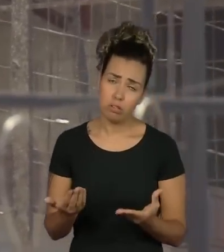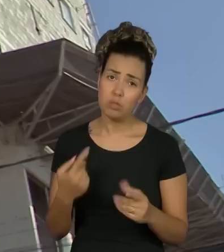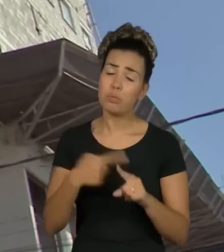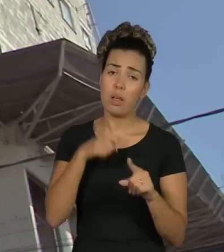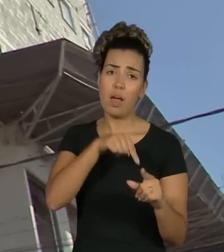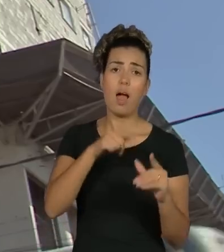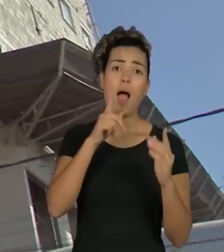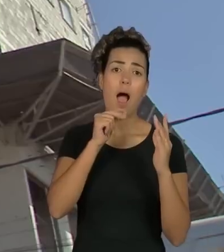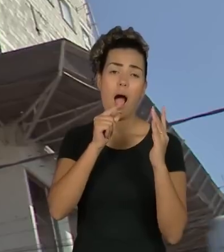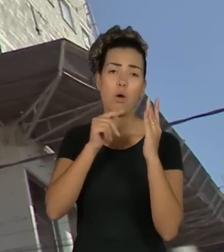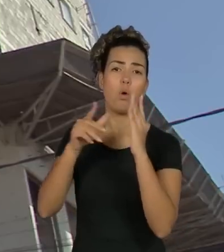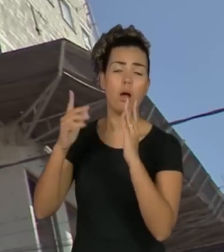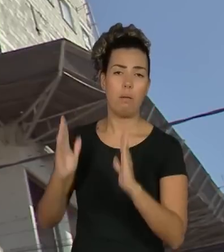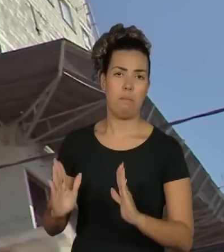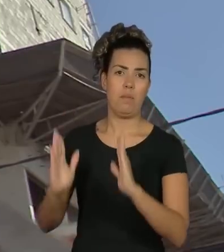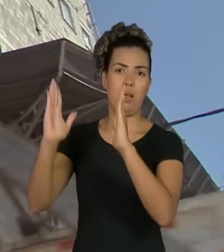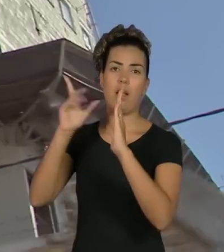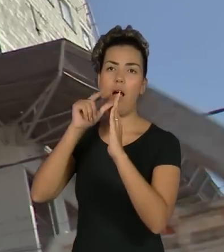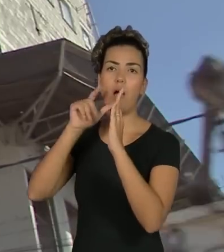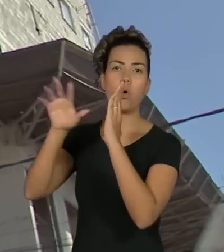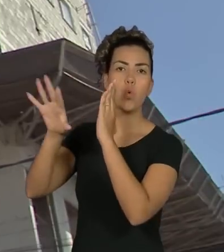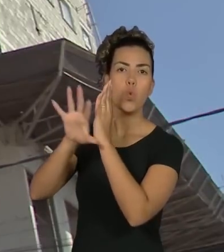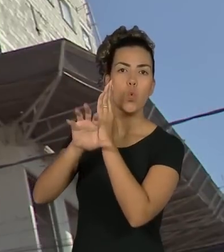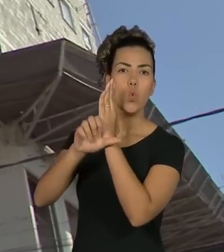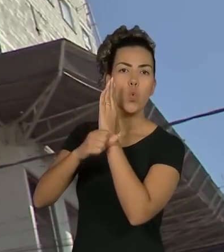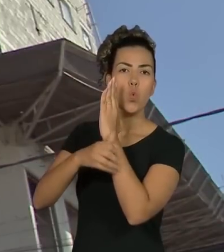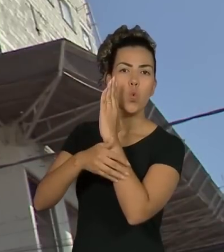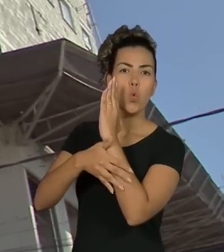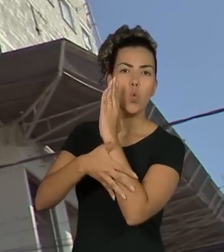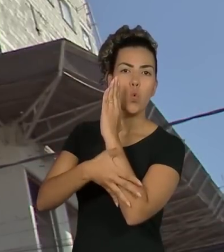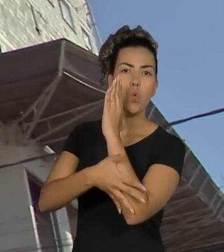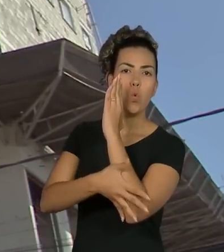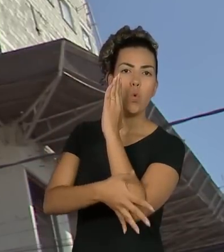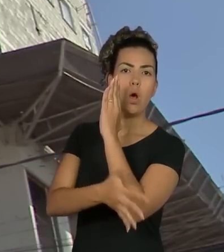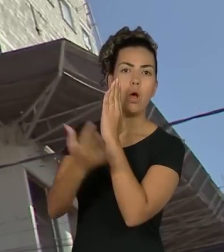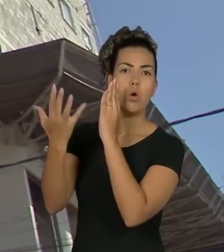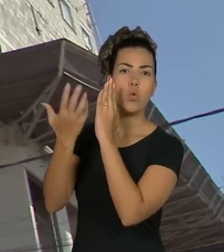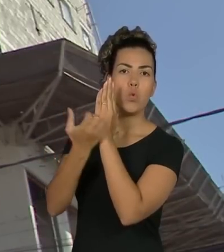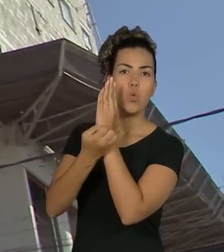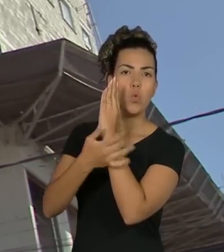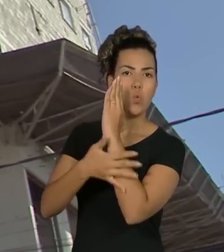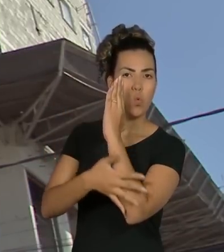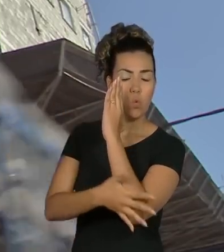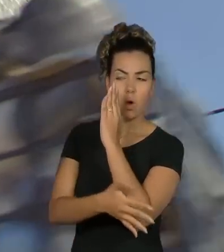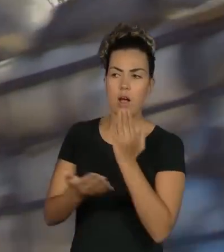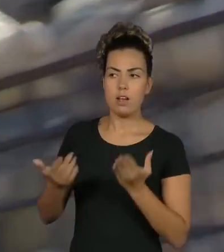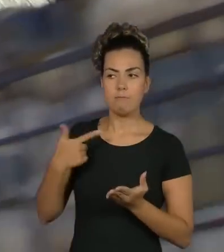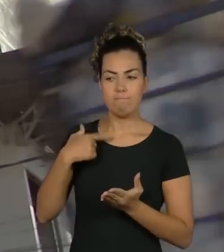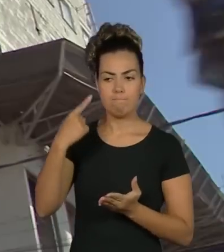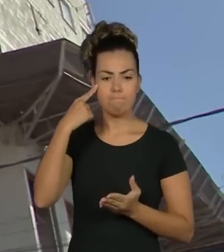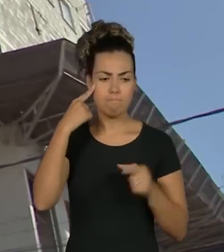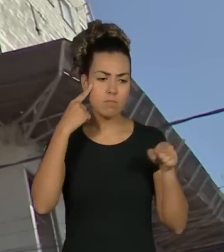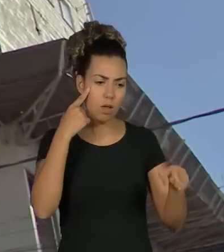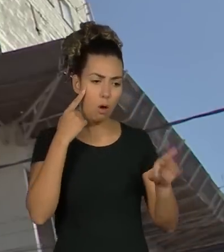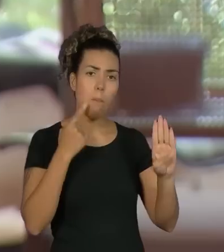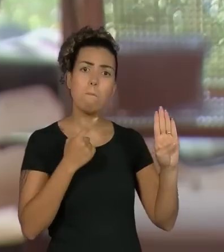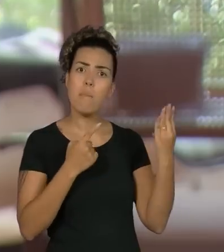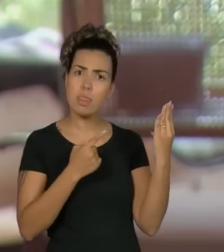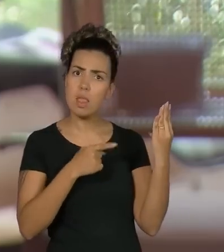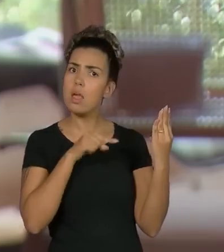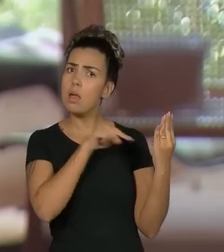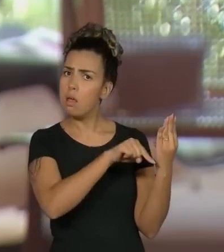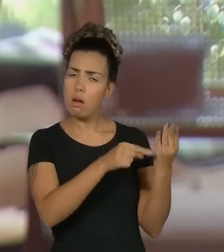umidade e o desperdício é grande durante a fabricação. E descobriu-se que a madeira era um material